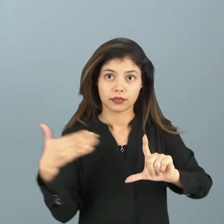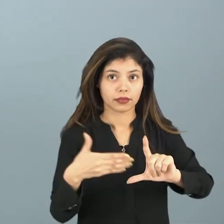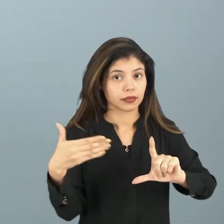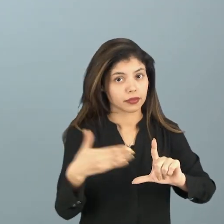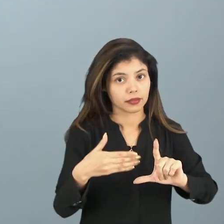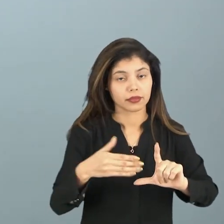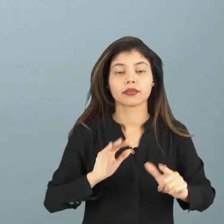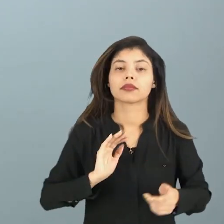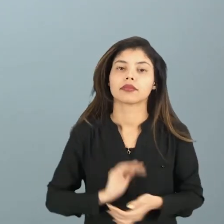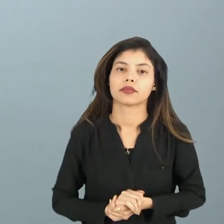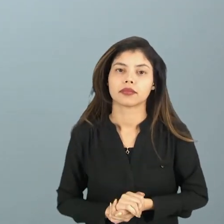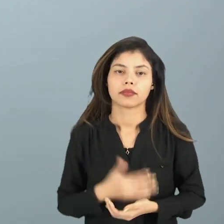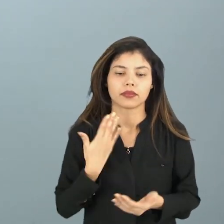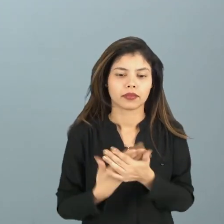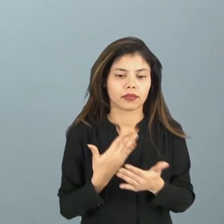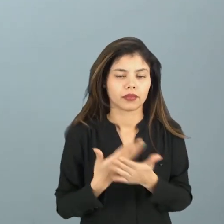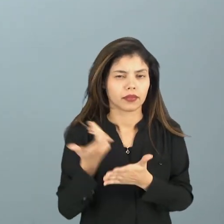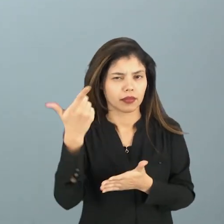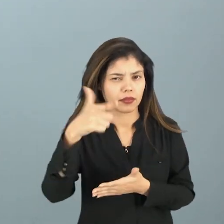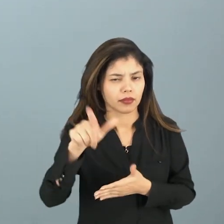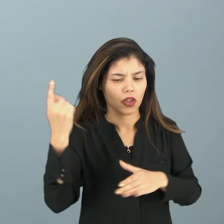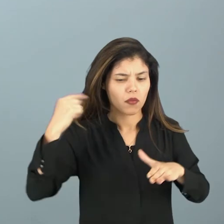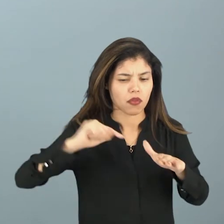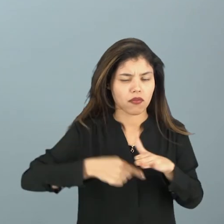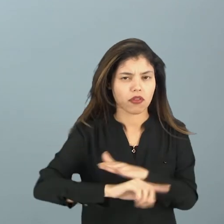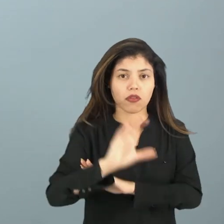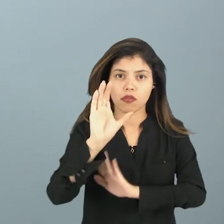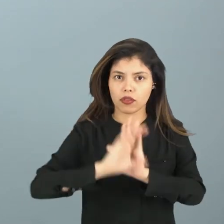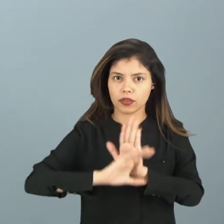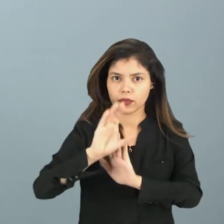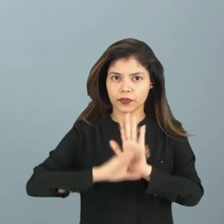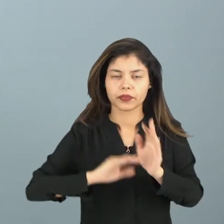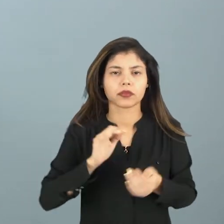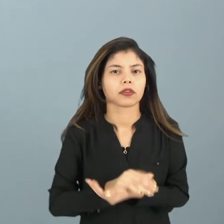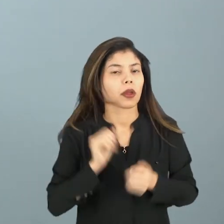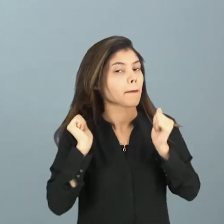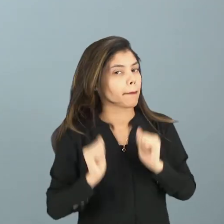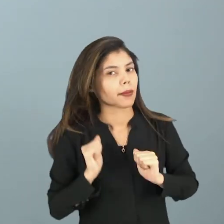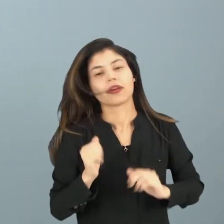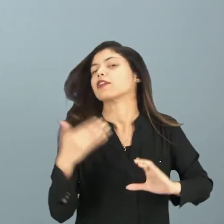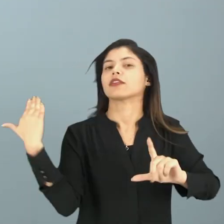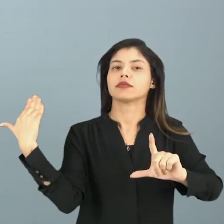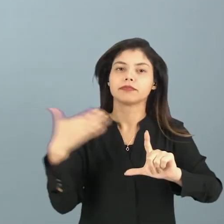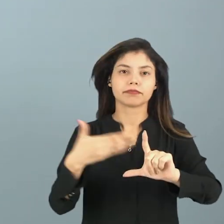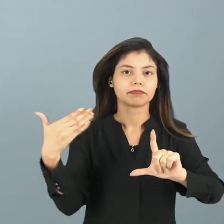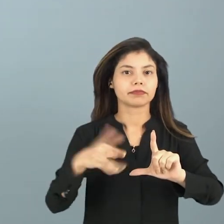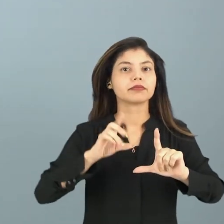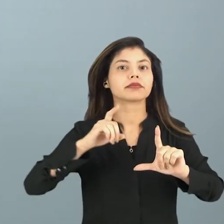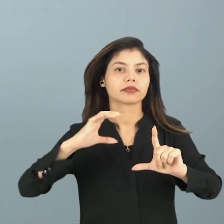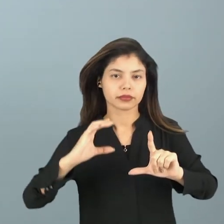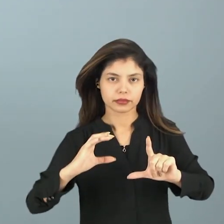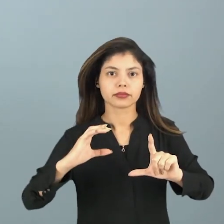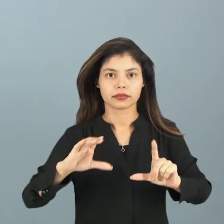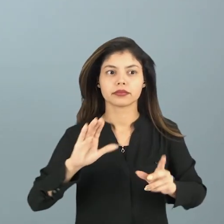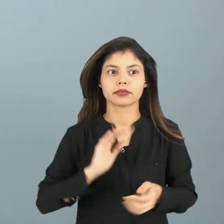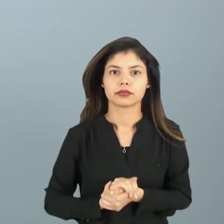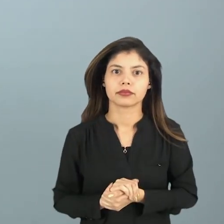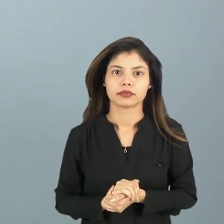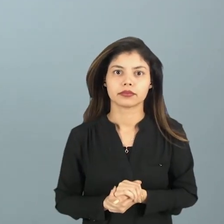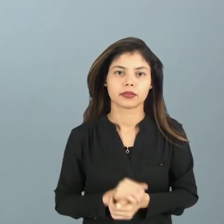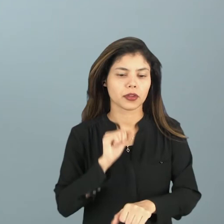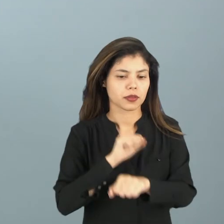e rever um pouquinho o conteúdo, se aprofundar um pouquinho mais nele, vocês podem acessar a plataforma Eduque, né?